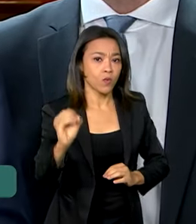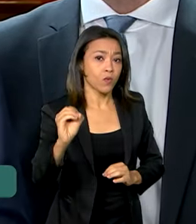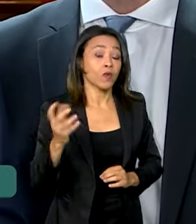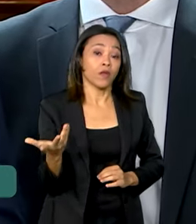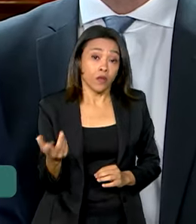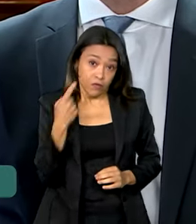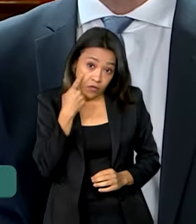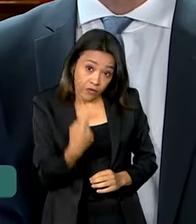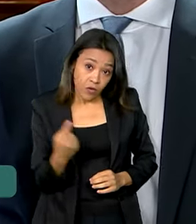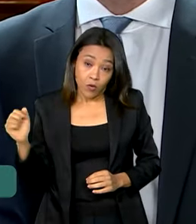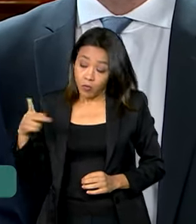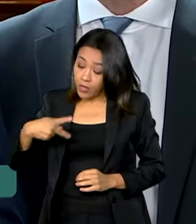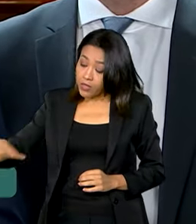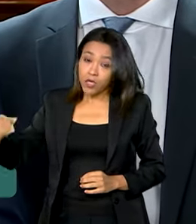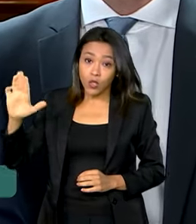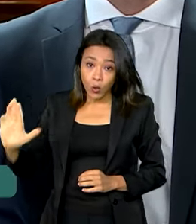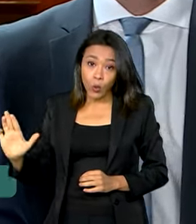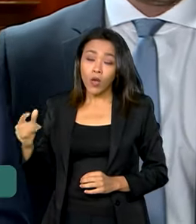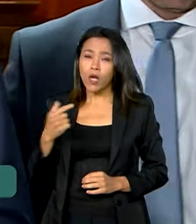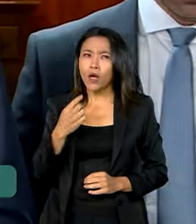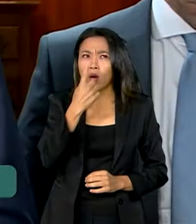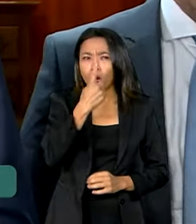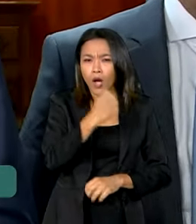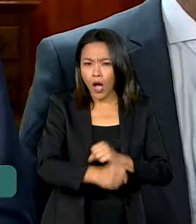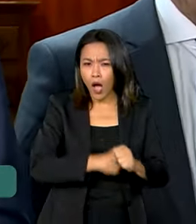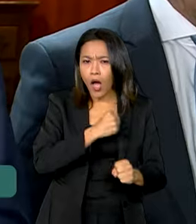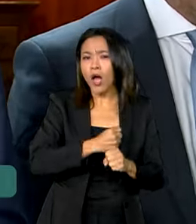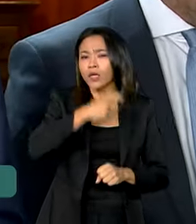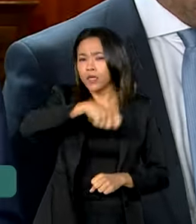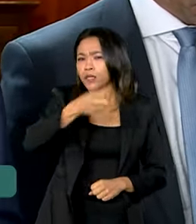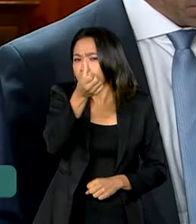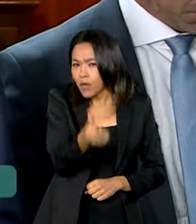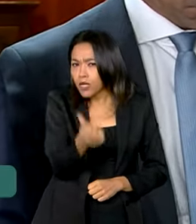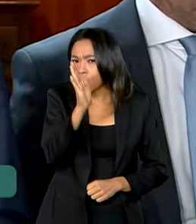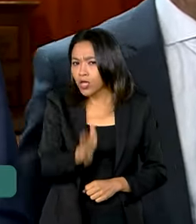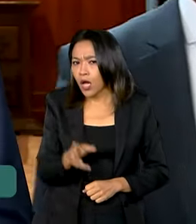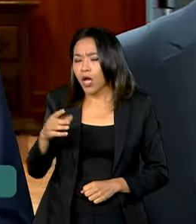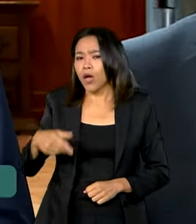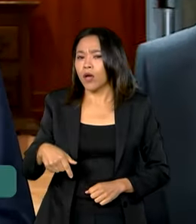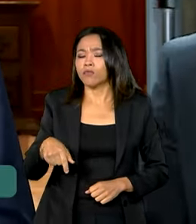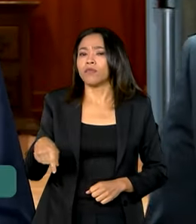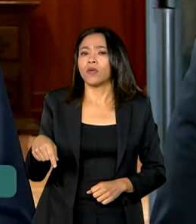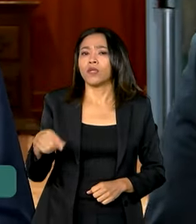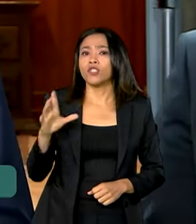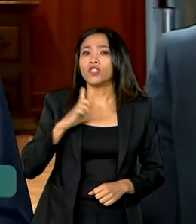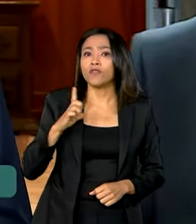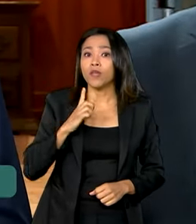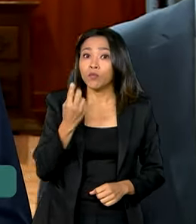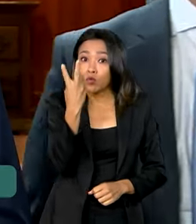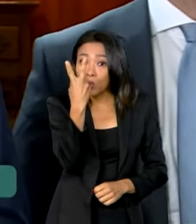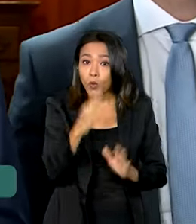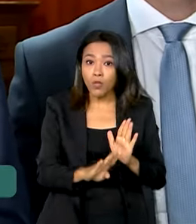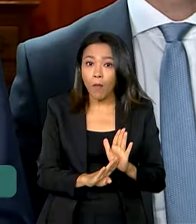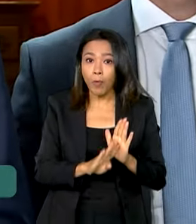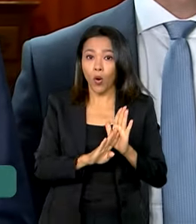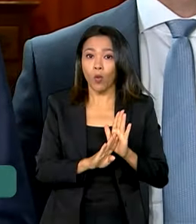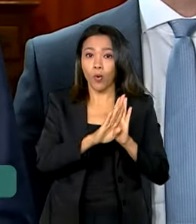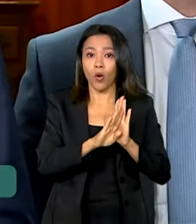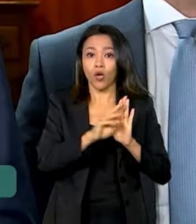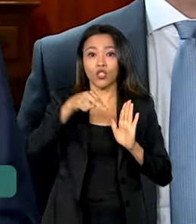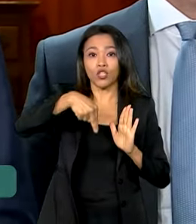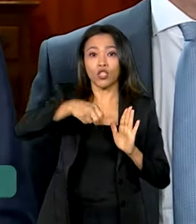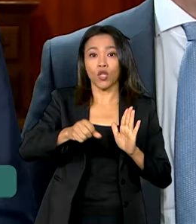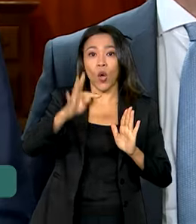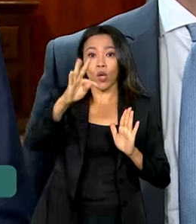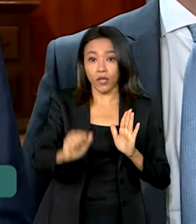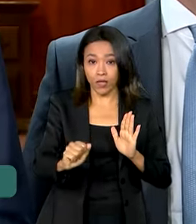presidente Lula assumiu a pouco mais de 1 ano e meio e nós já tivemos duas elevações de nota nós sabemos